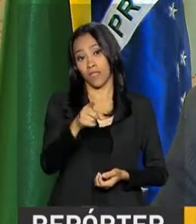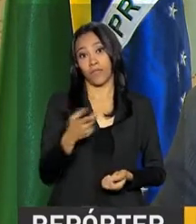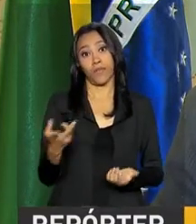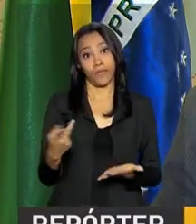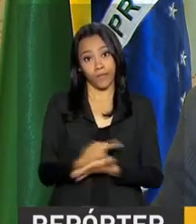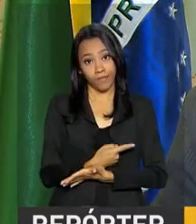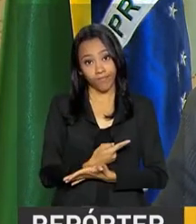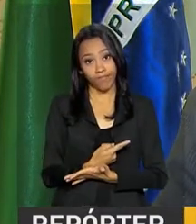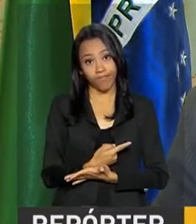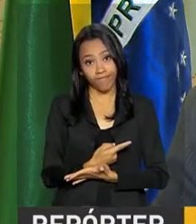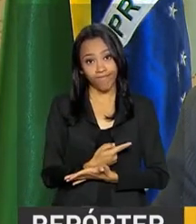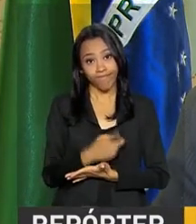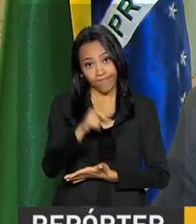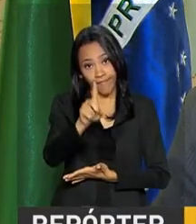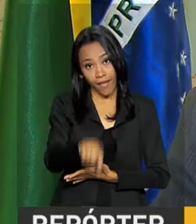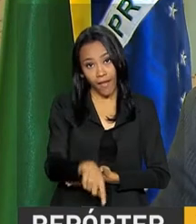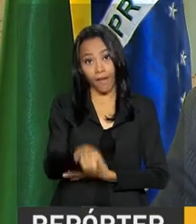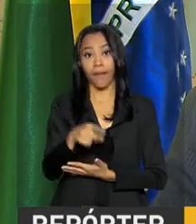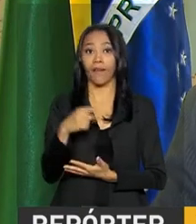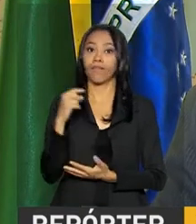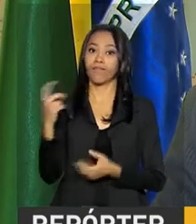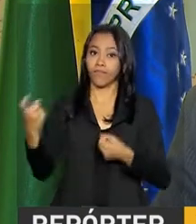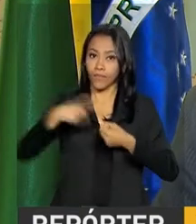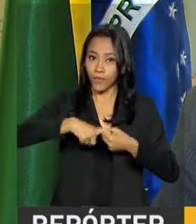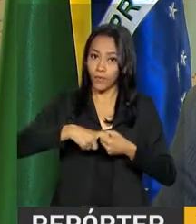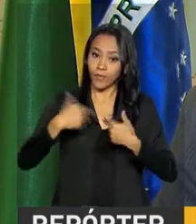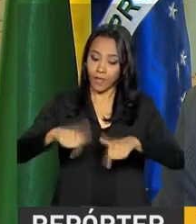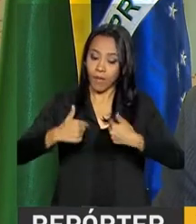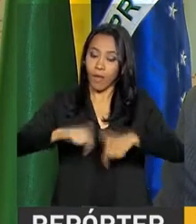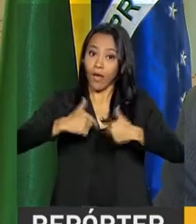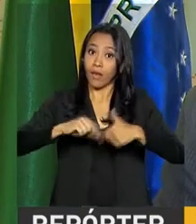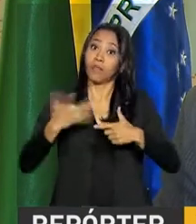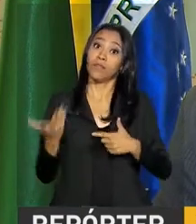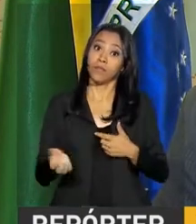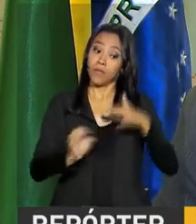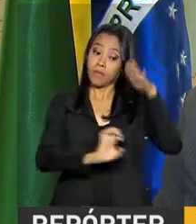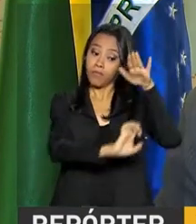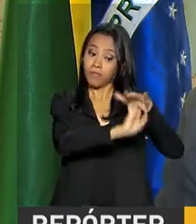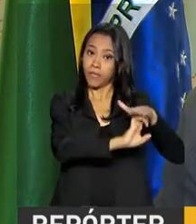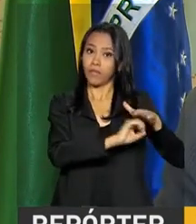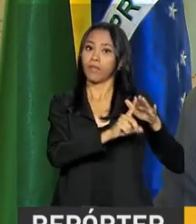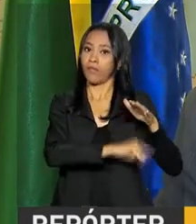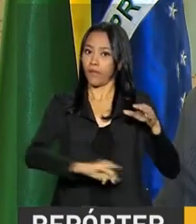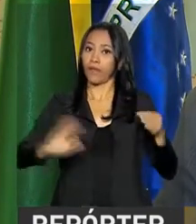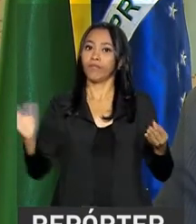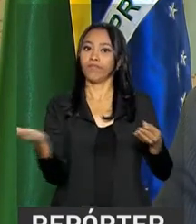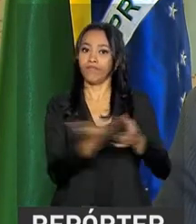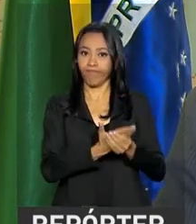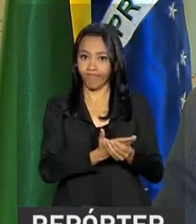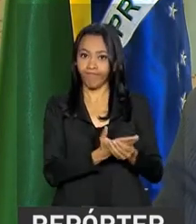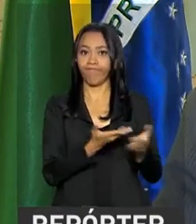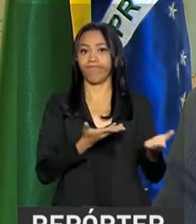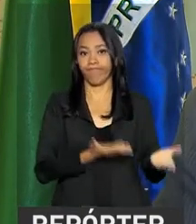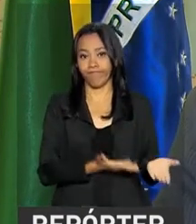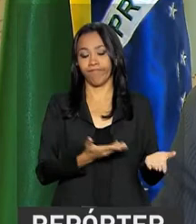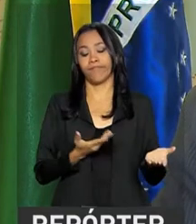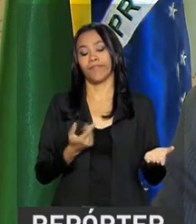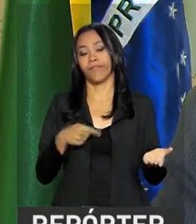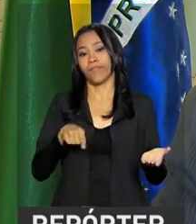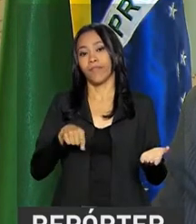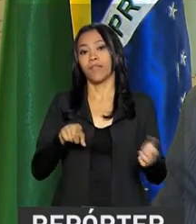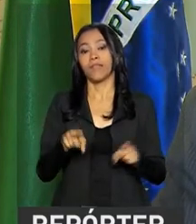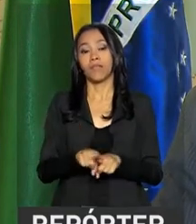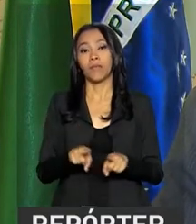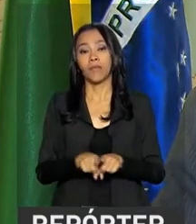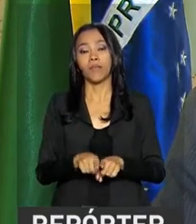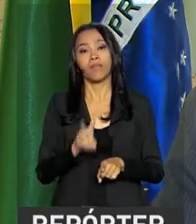é caracterizado o vínculo de emprego ea empresa vai ter a poderá ser penalizado com uma atuação e também é